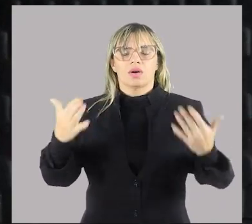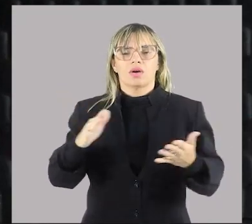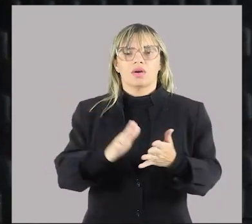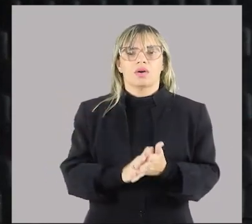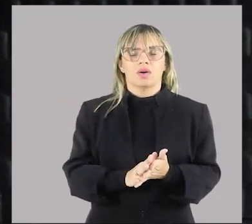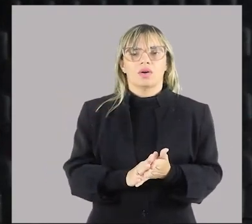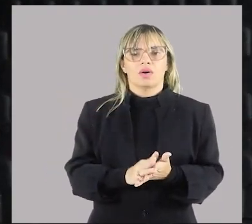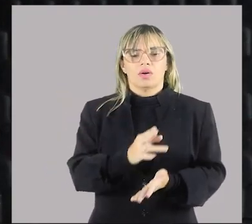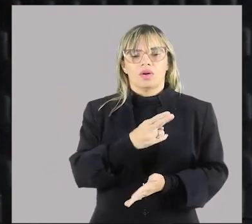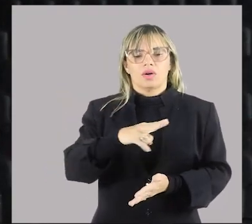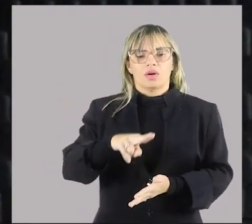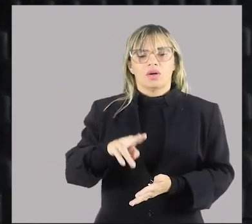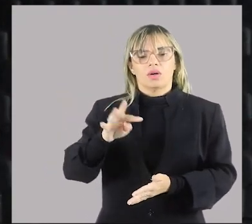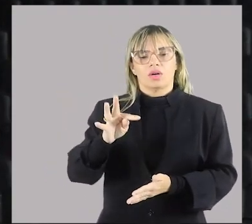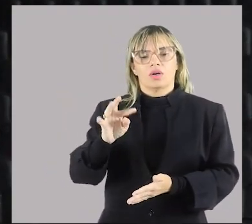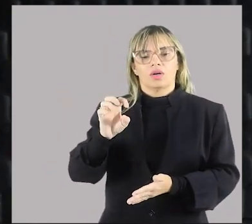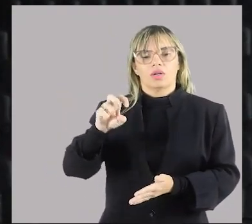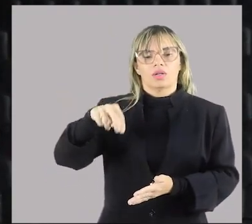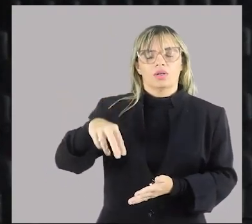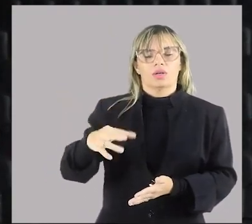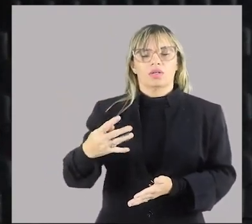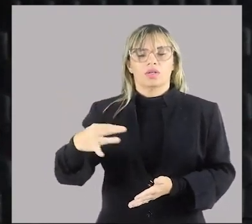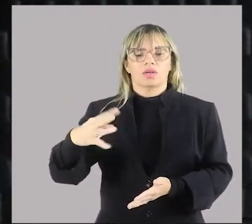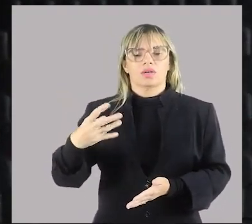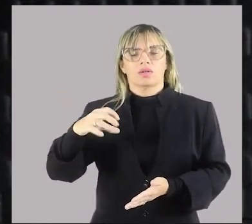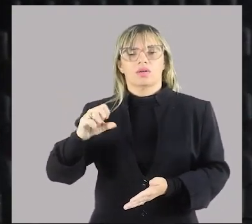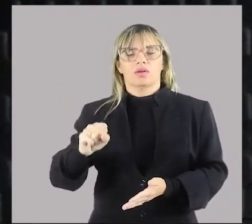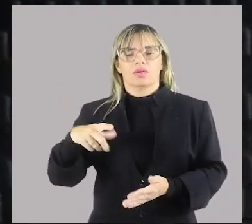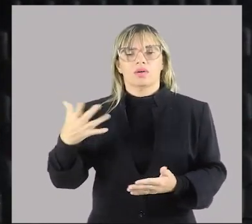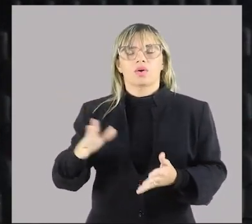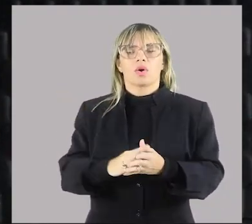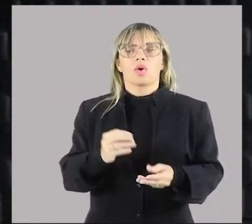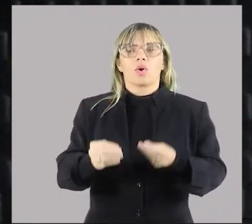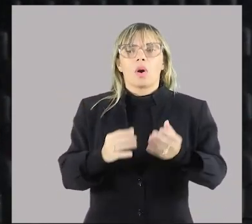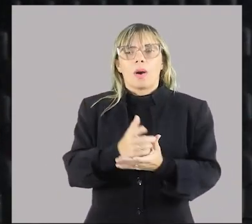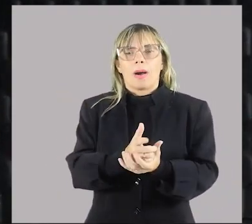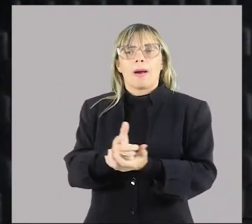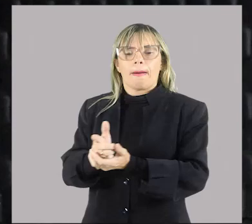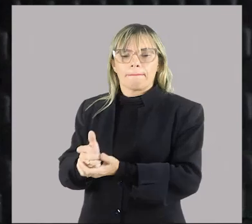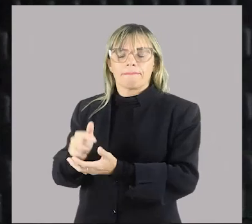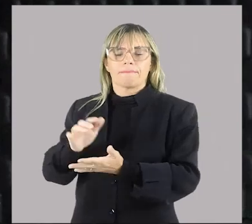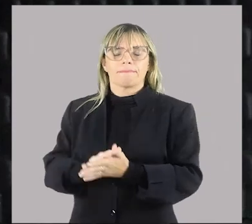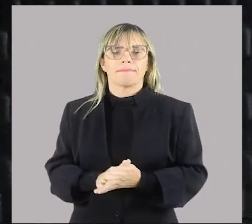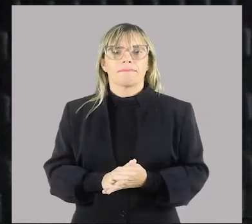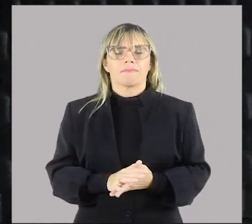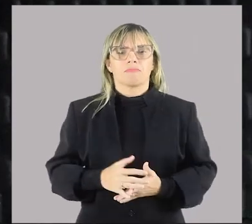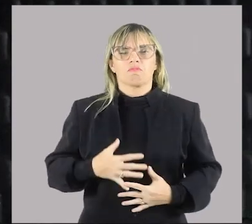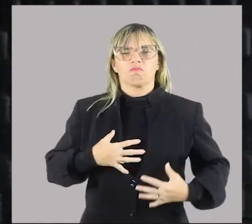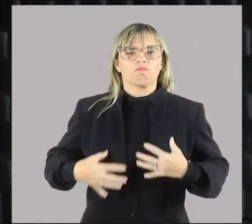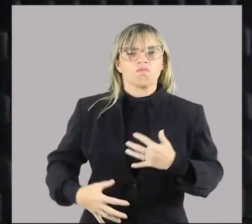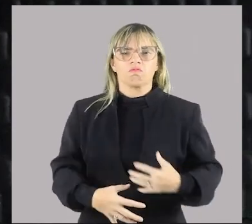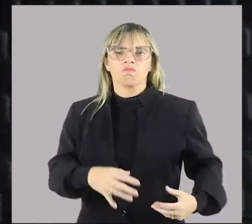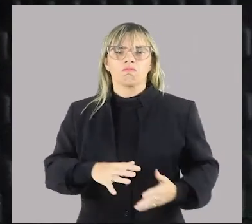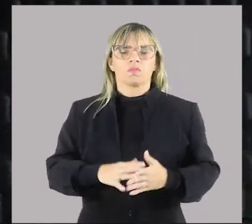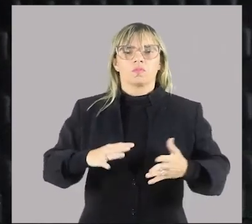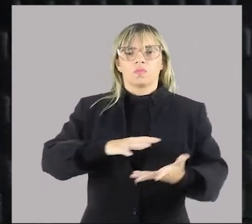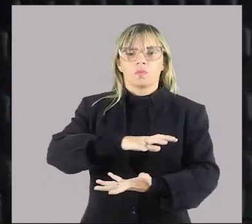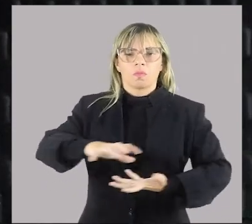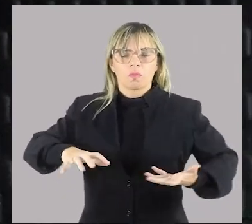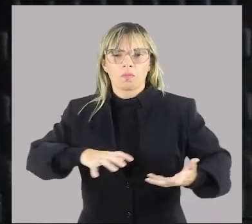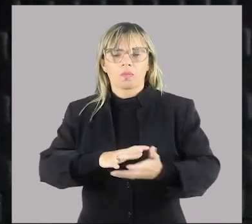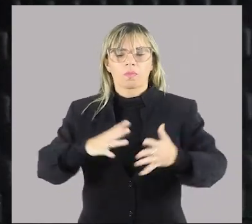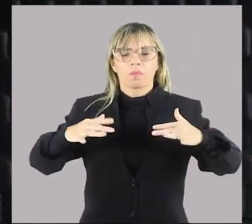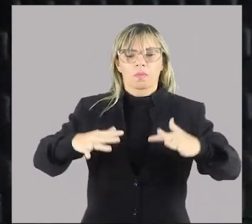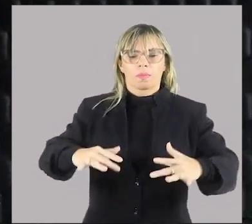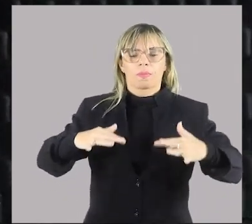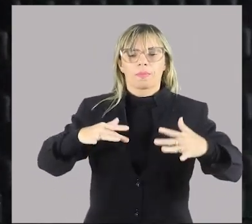de tenentismos. Levantes armados, como por exemplo, nós temos